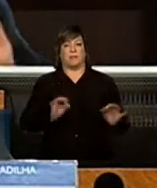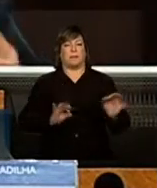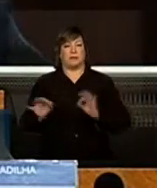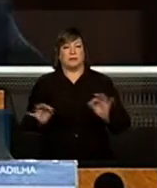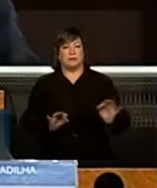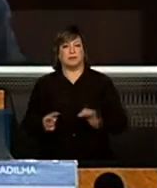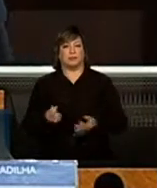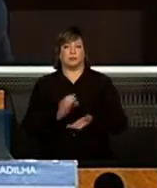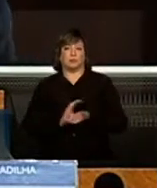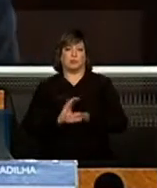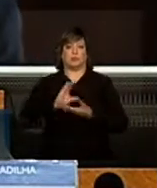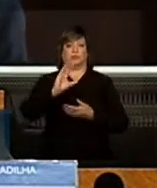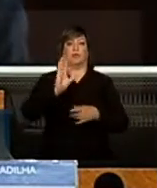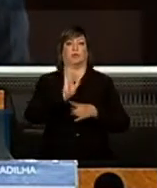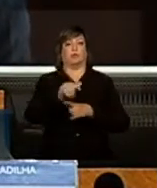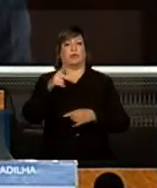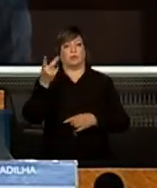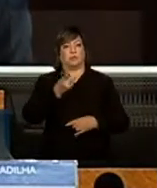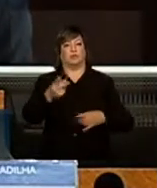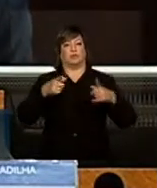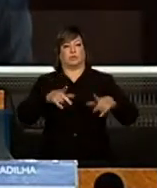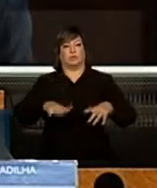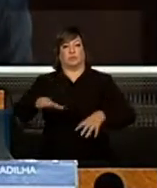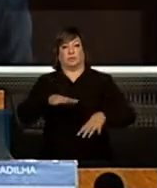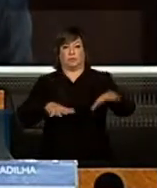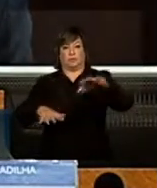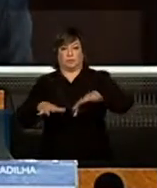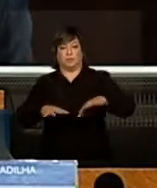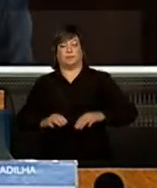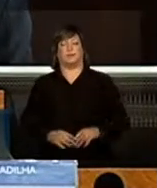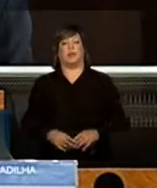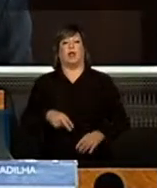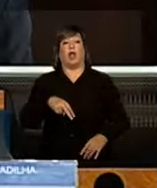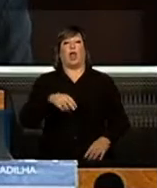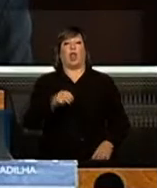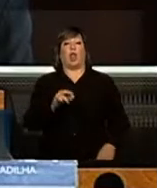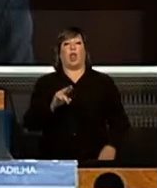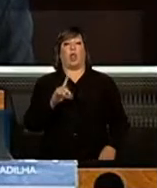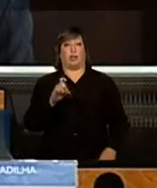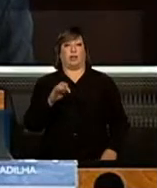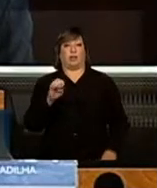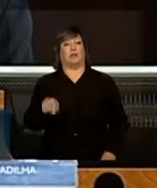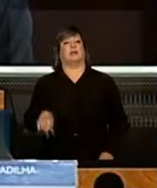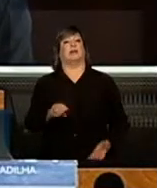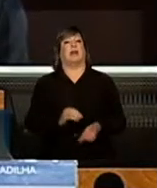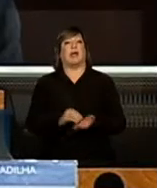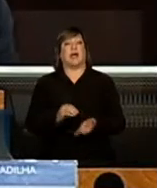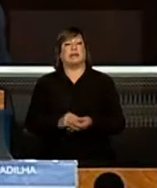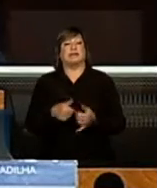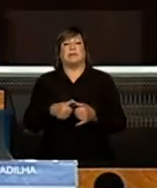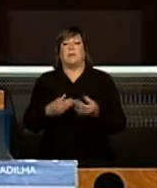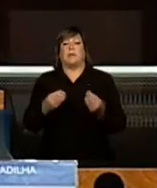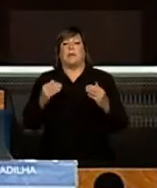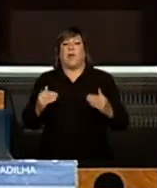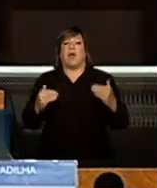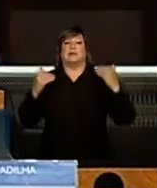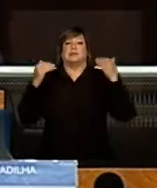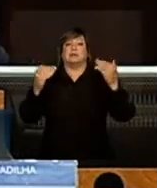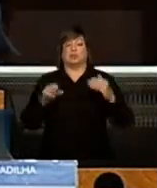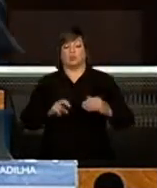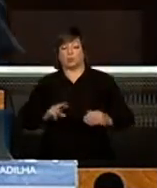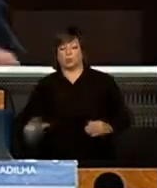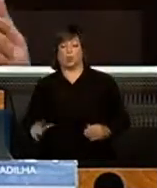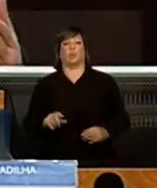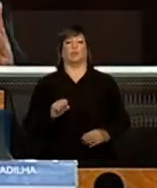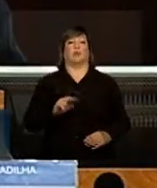Cegonha foi pautado nessas regiões. É interessante que a região Nordeste ainda está muito acima da região Sul e Sudeste do